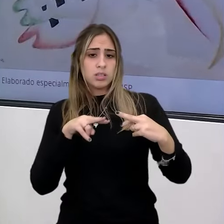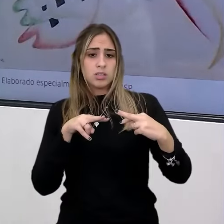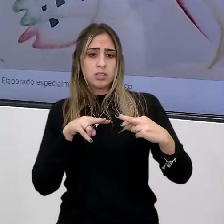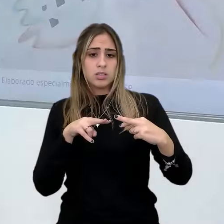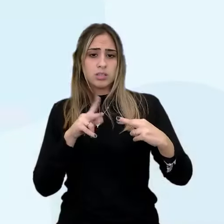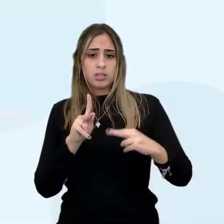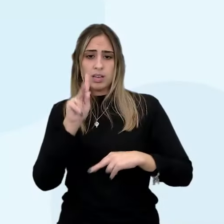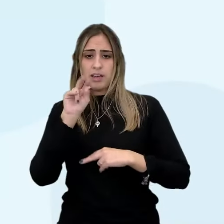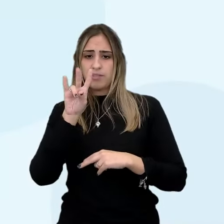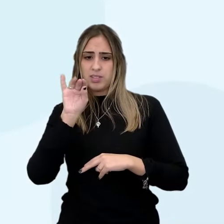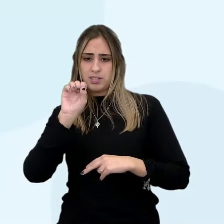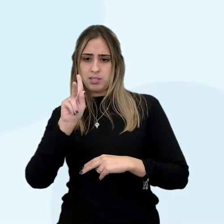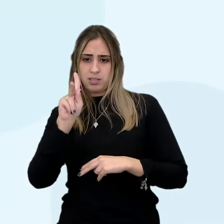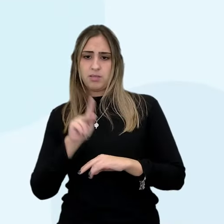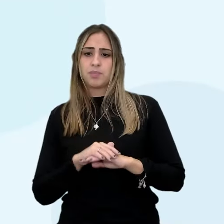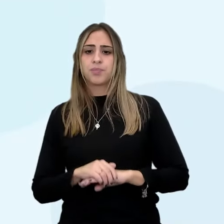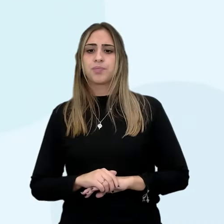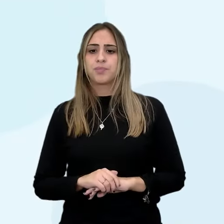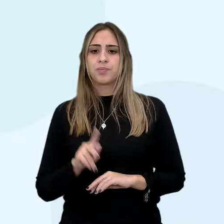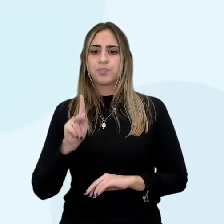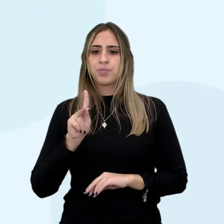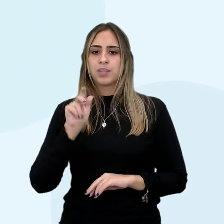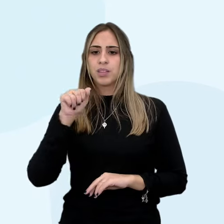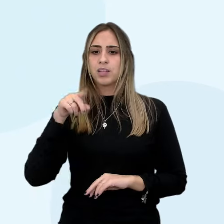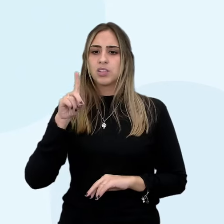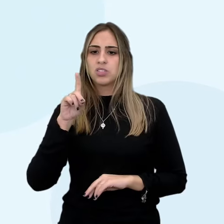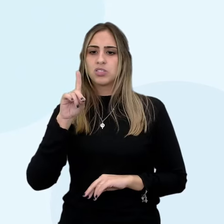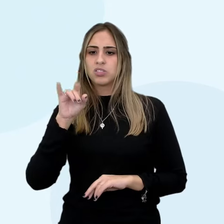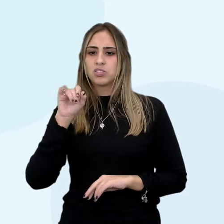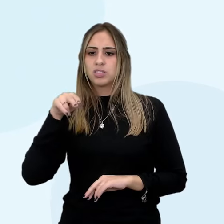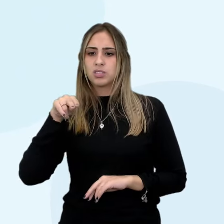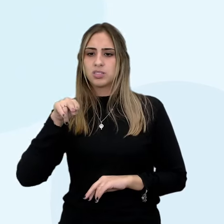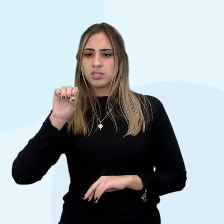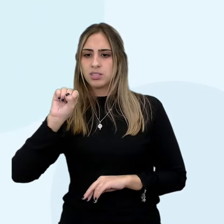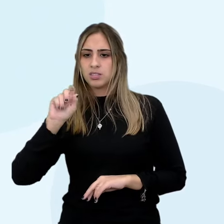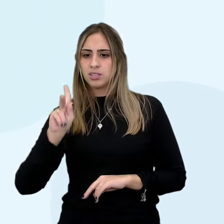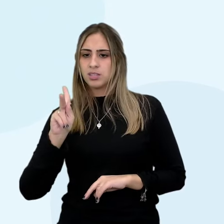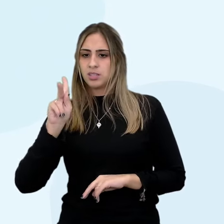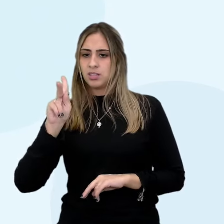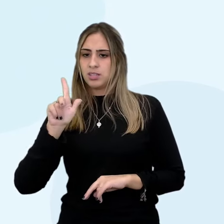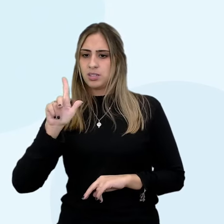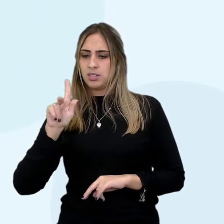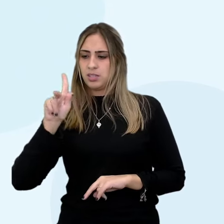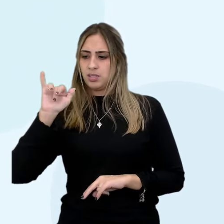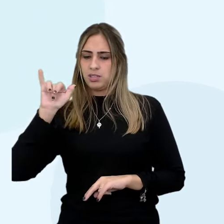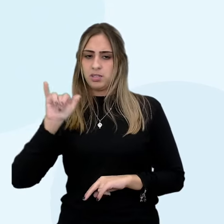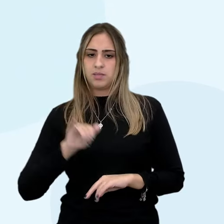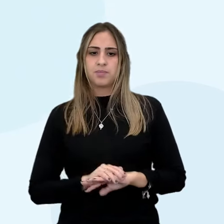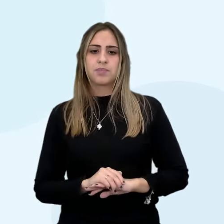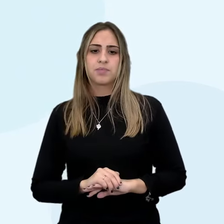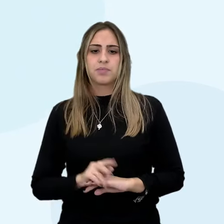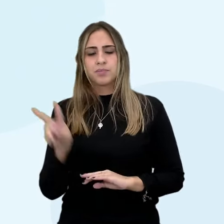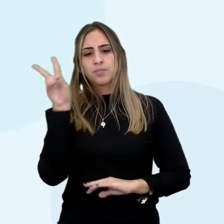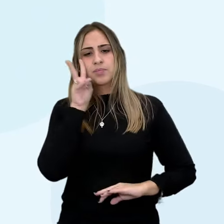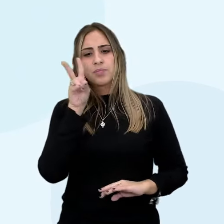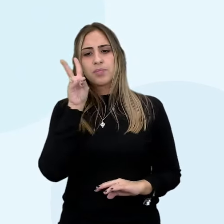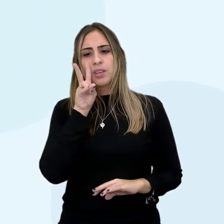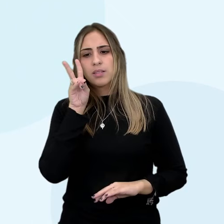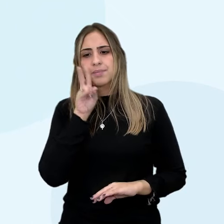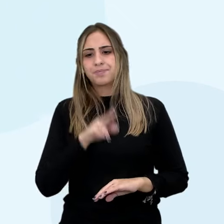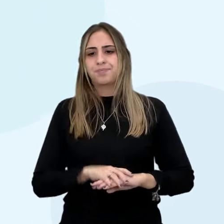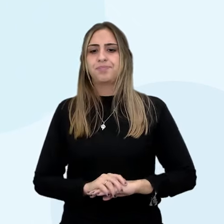candeeiro que olha só vão ver uma obra calma olha só Então essa obra aqui se chama em branco um